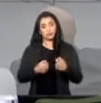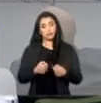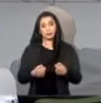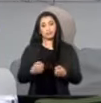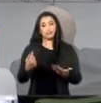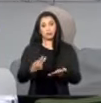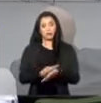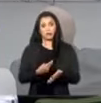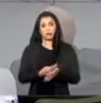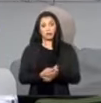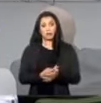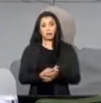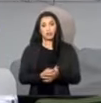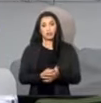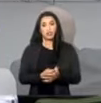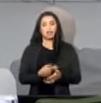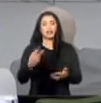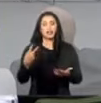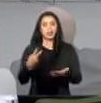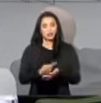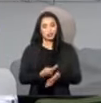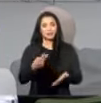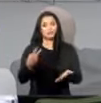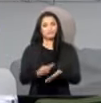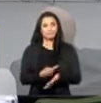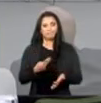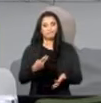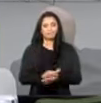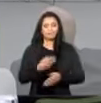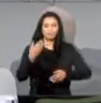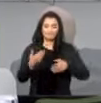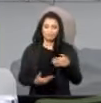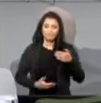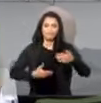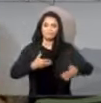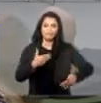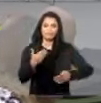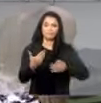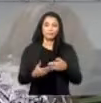sendo violado seguidamente há muito tempo, talvez há 500 anos.